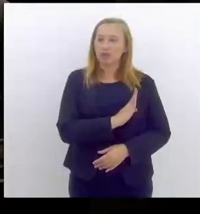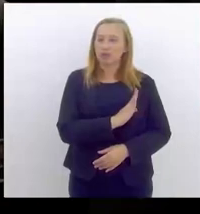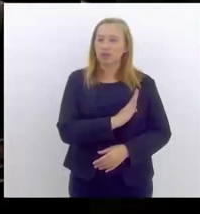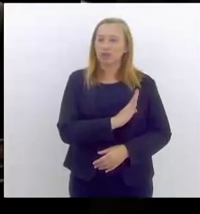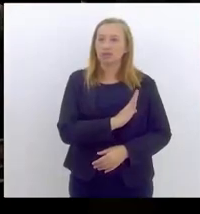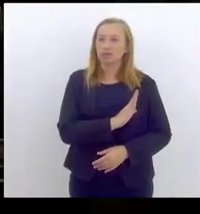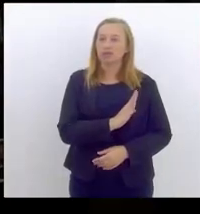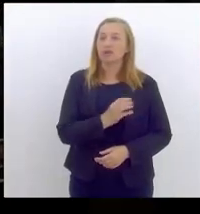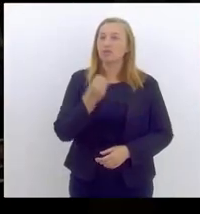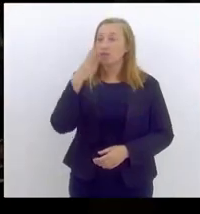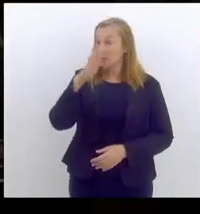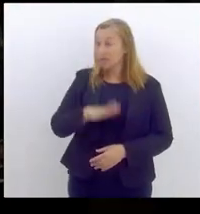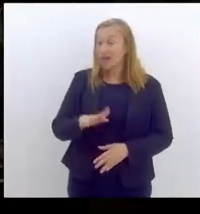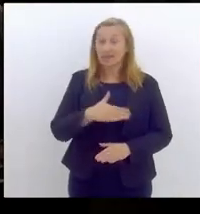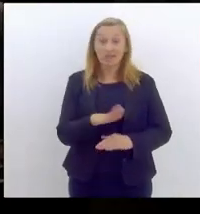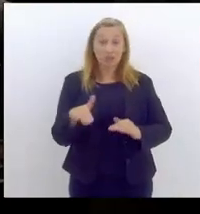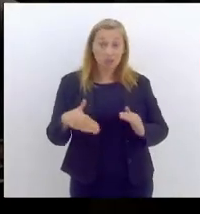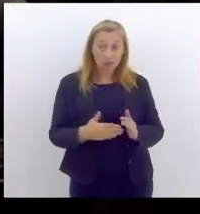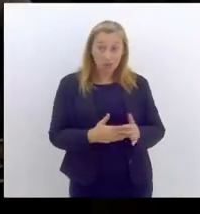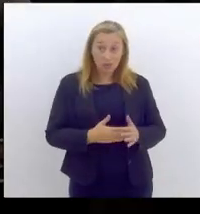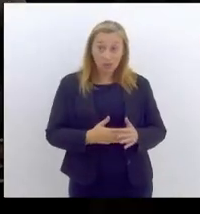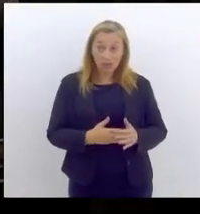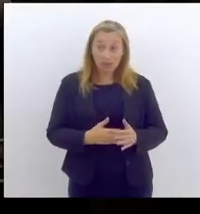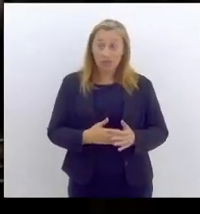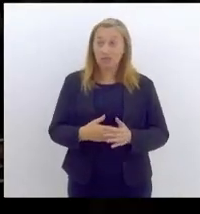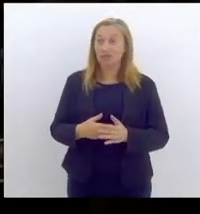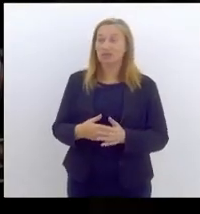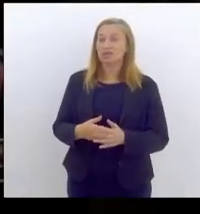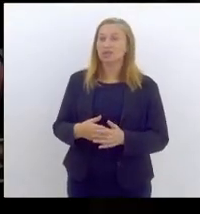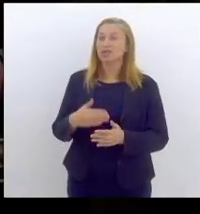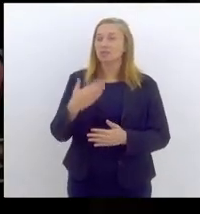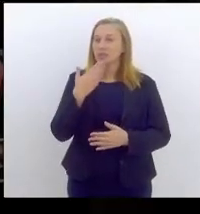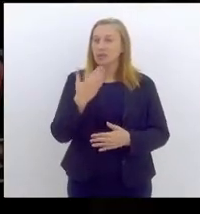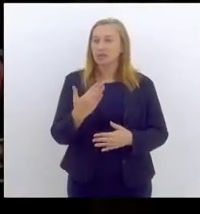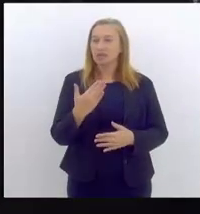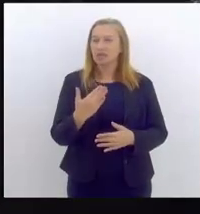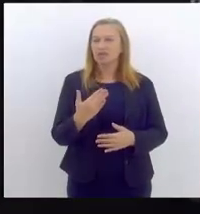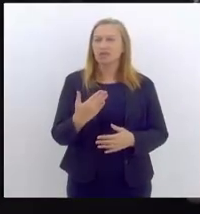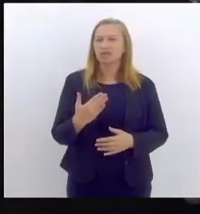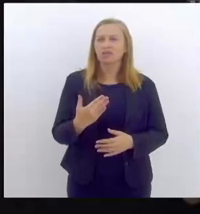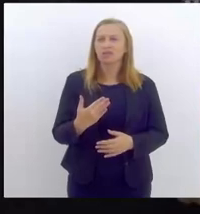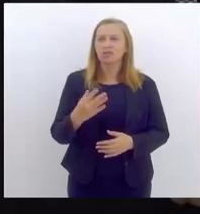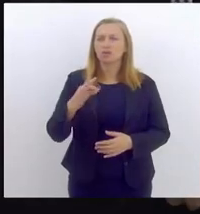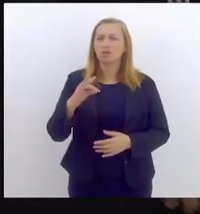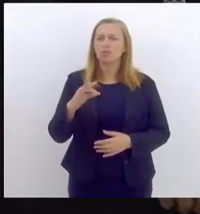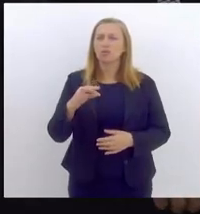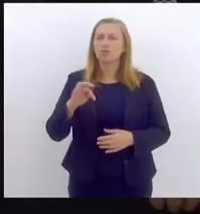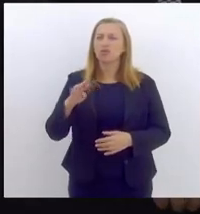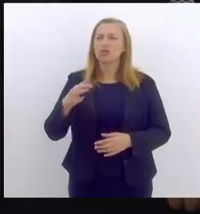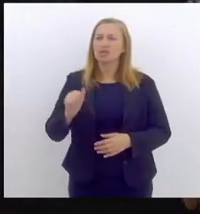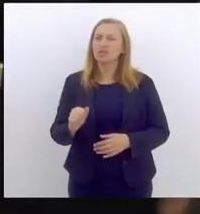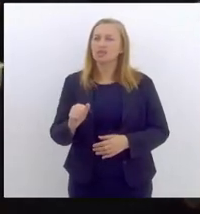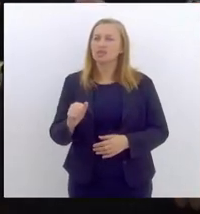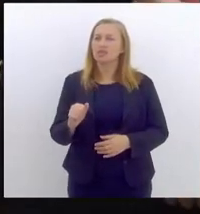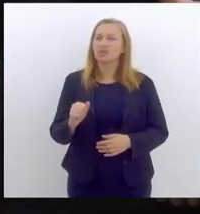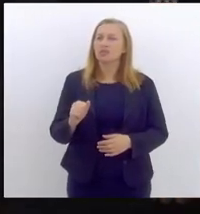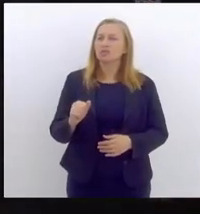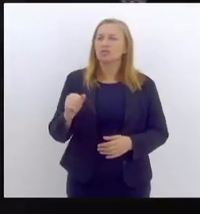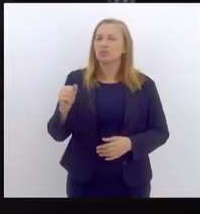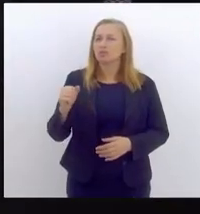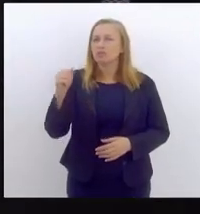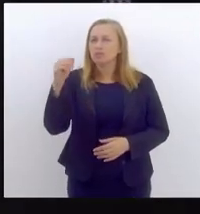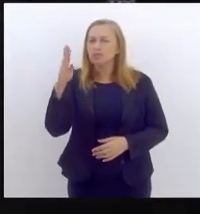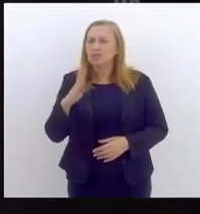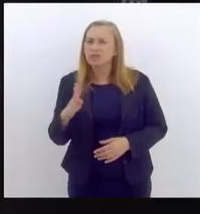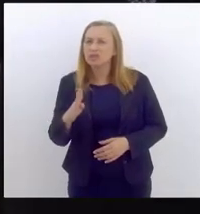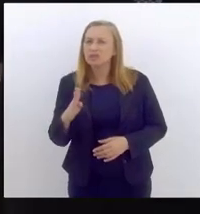Boa tarde a todas e todos. Seguindo a orientação estrita da direção do Partido Comunista do Brasil e também acompanhando o consenso da bancada de